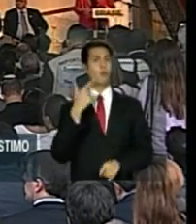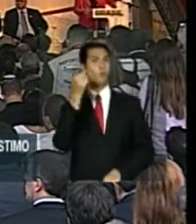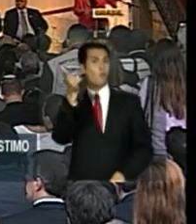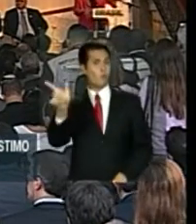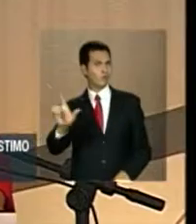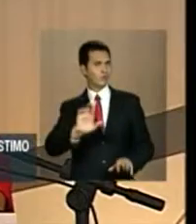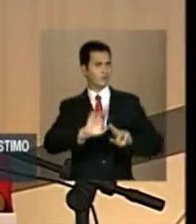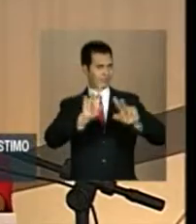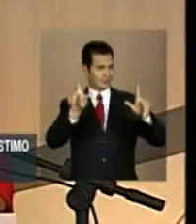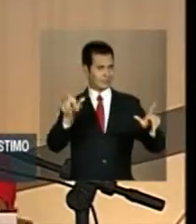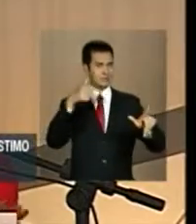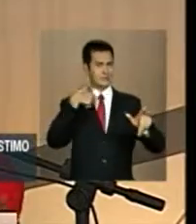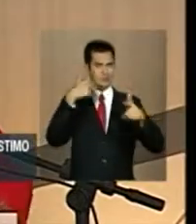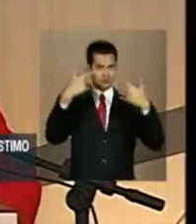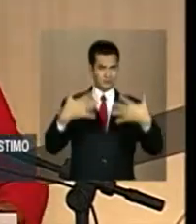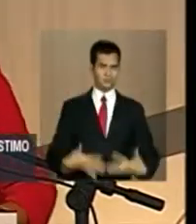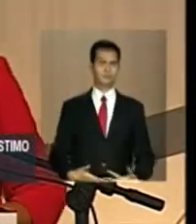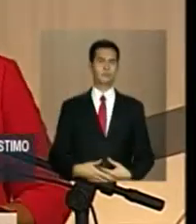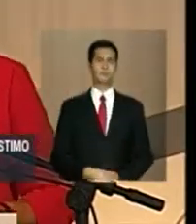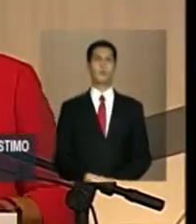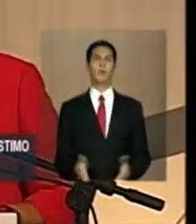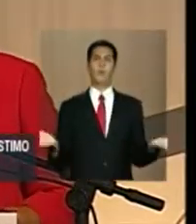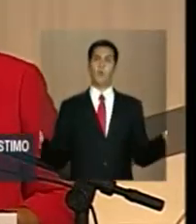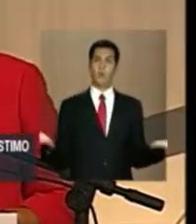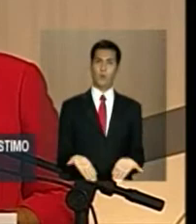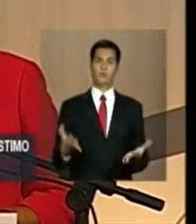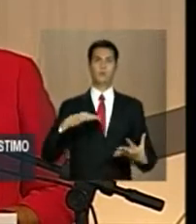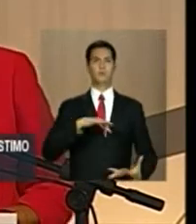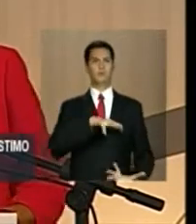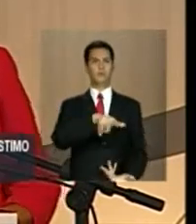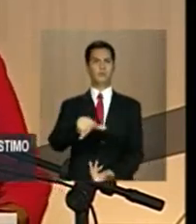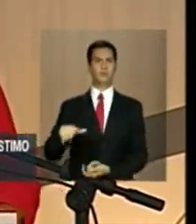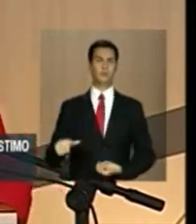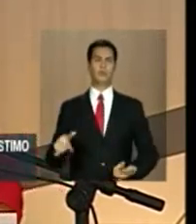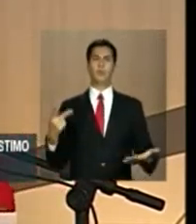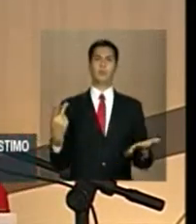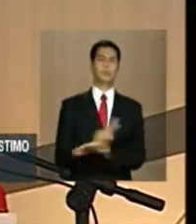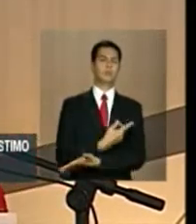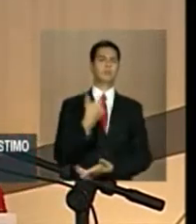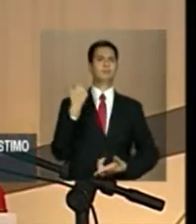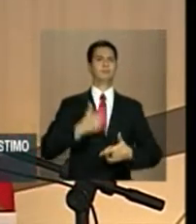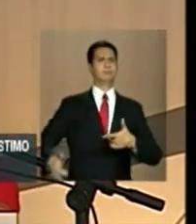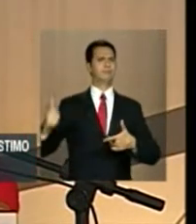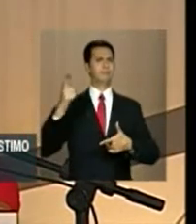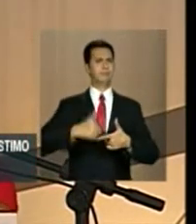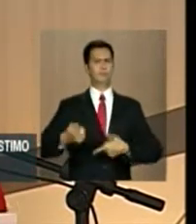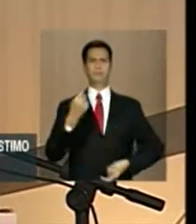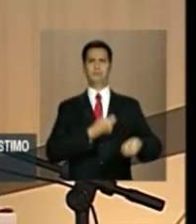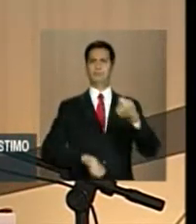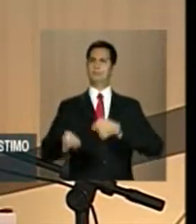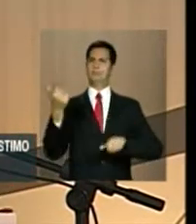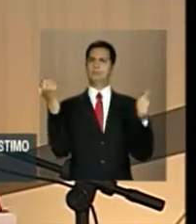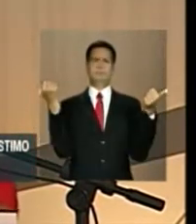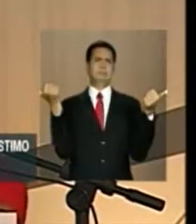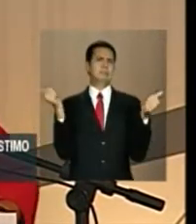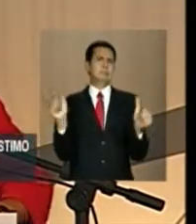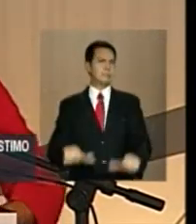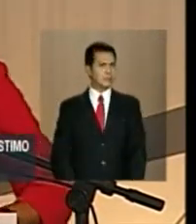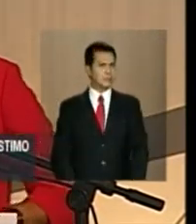aspecto. Nós vivemos hoje numa conjuntura em que o mundo está passando por uma das grandes